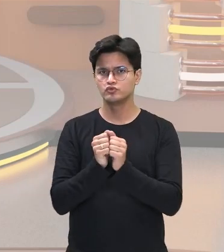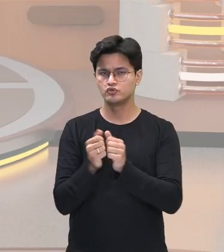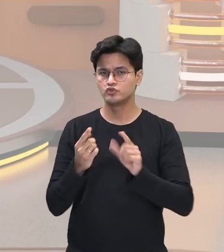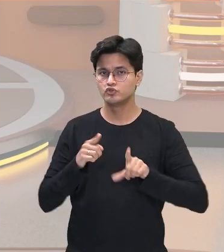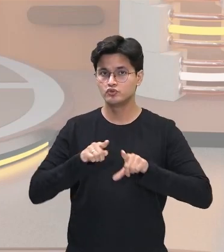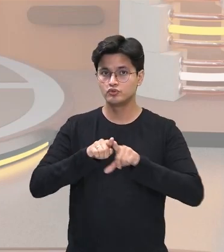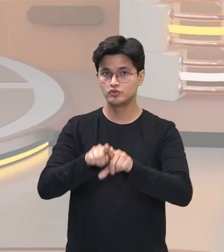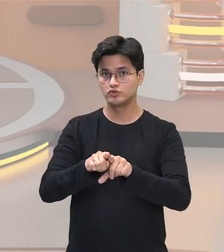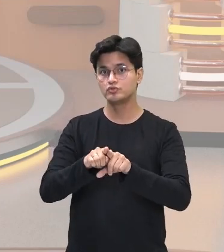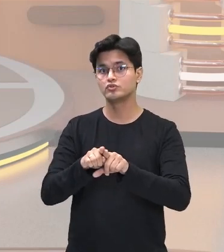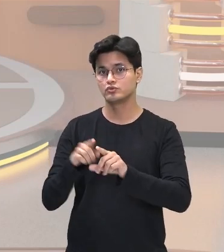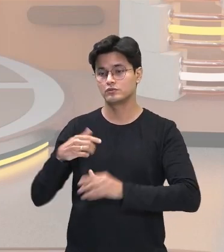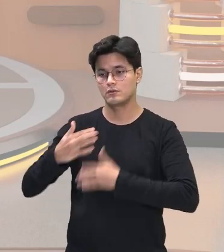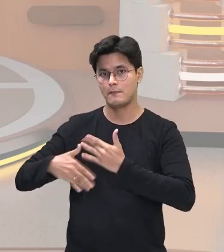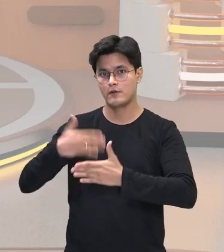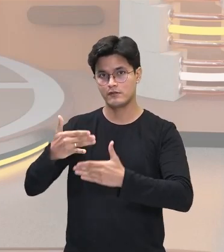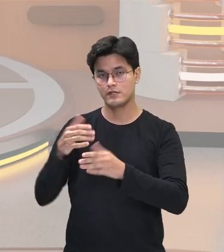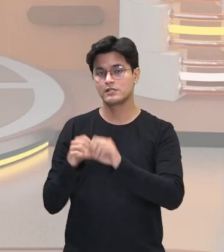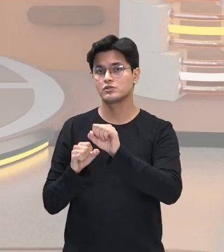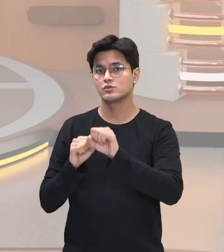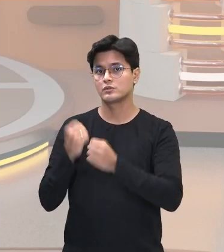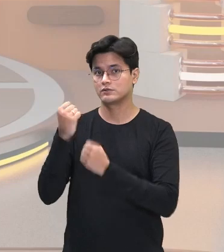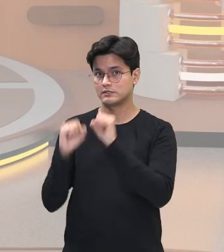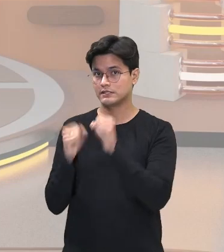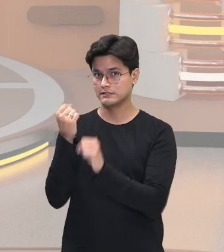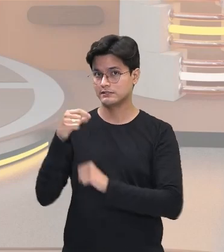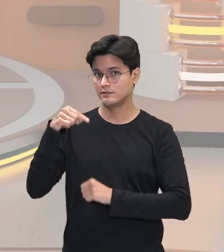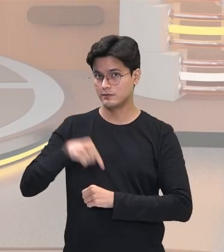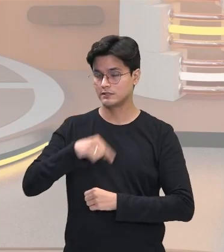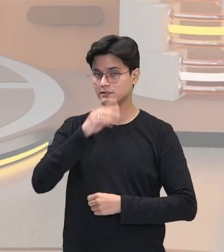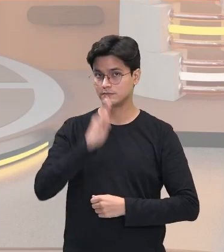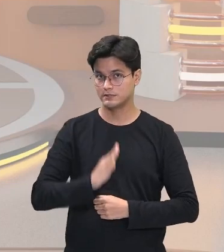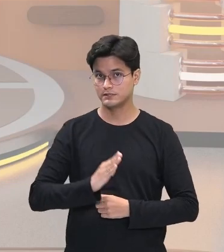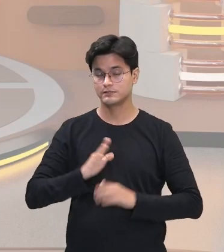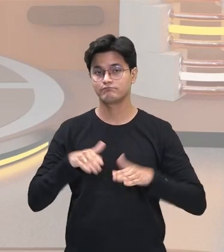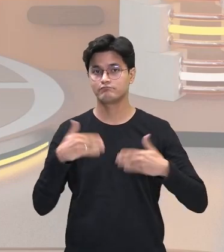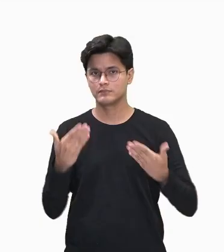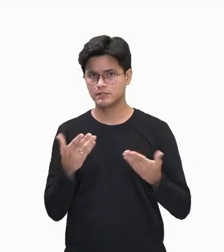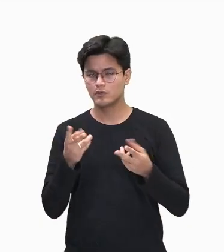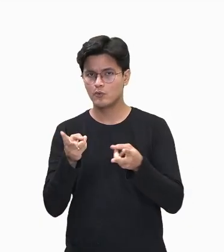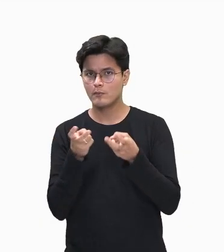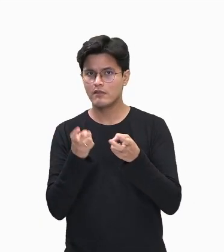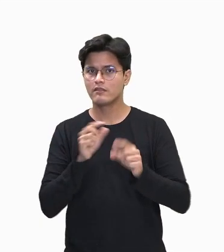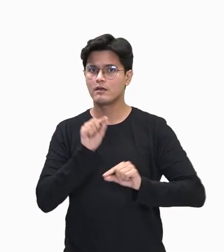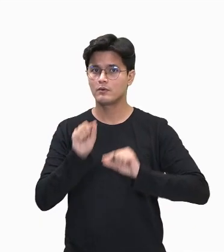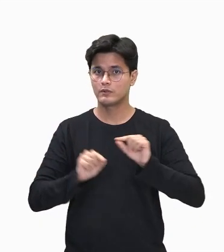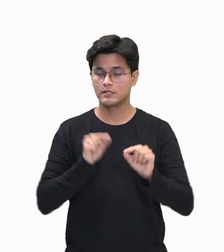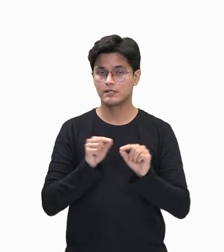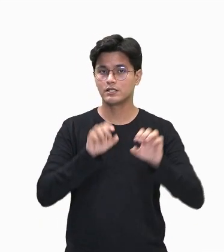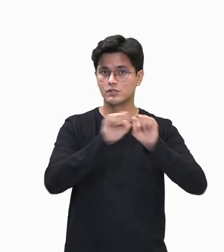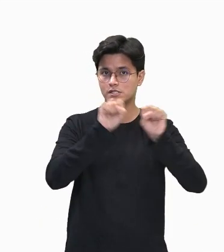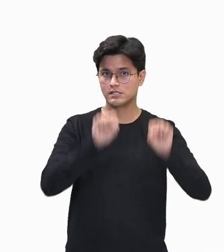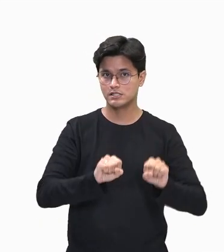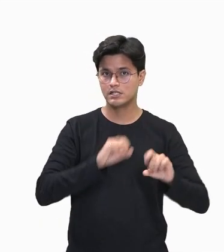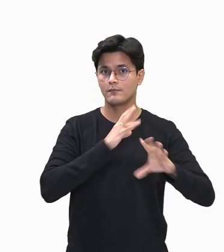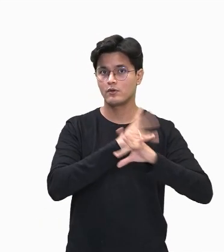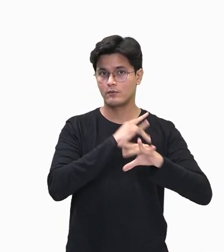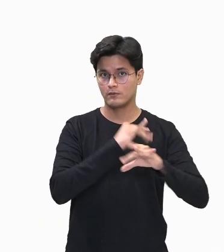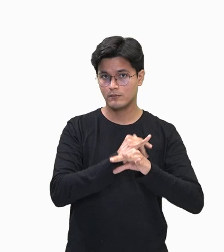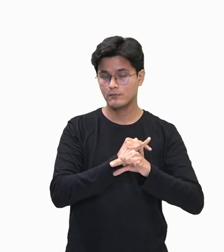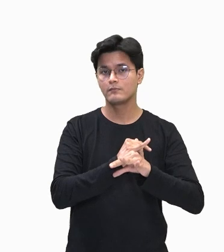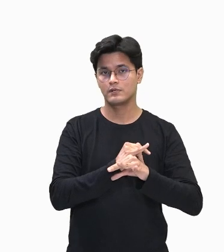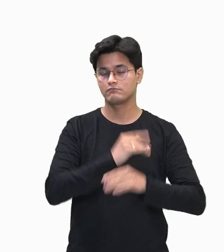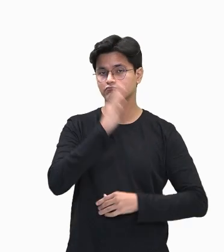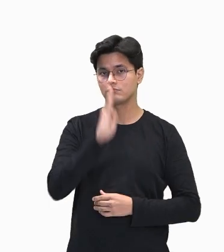de industrialização no nosso país. Então, a gente verifica que a rede urbana brasileira, ela